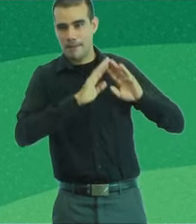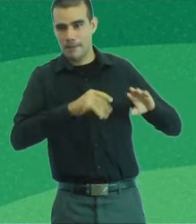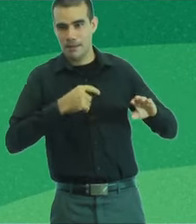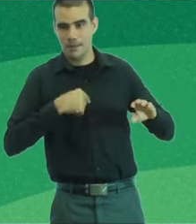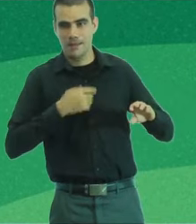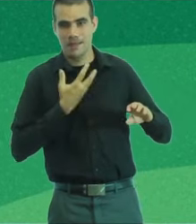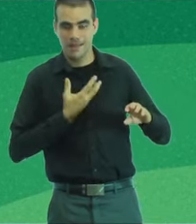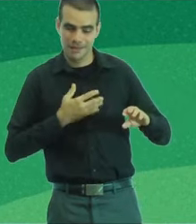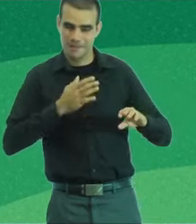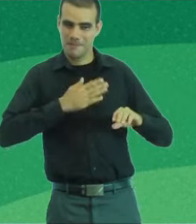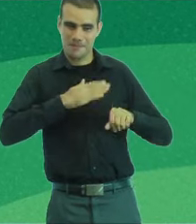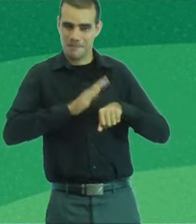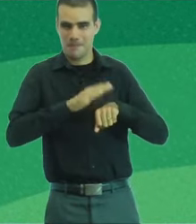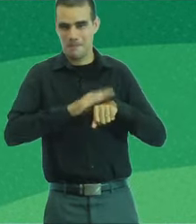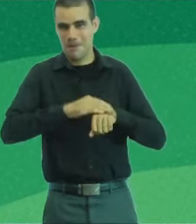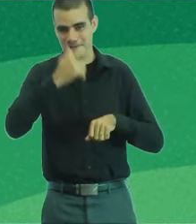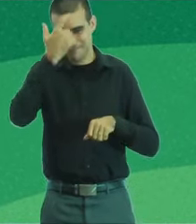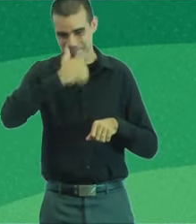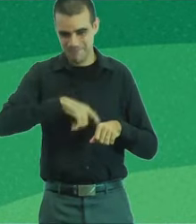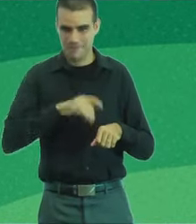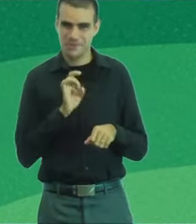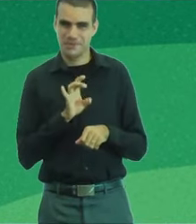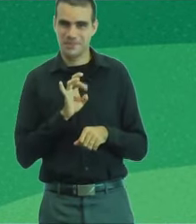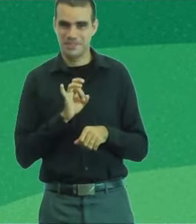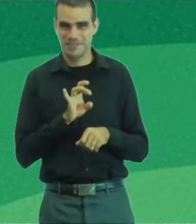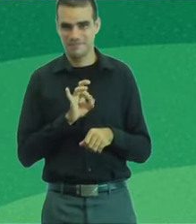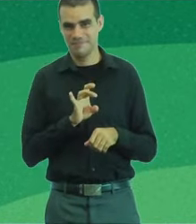sozinho até o final